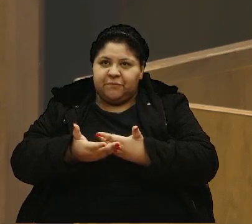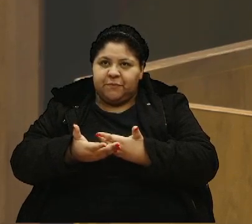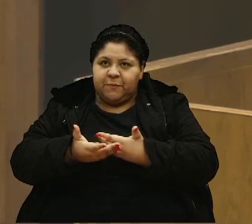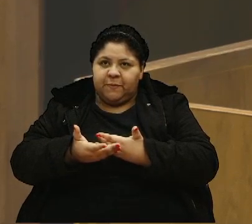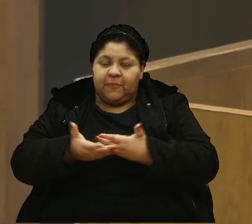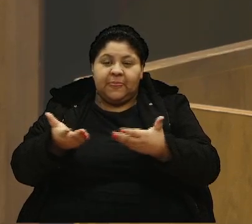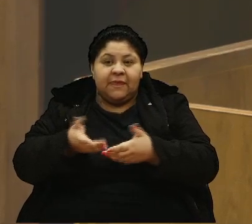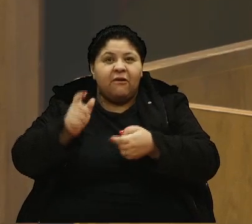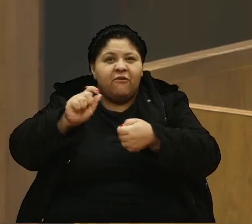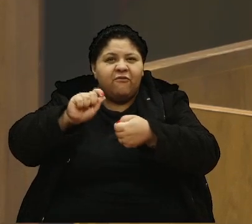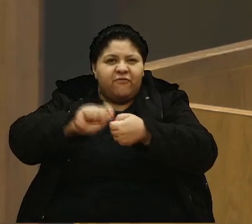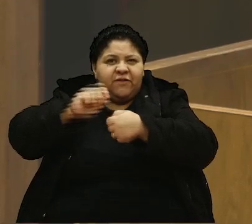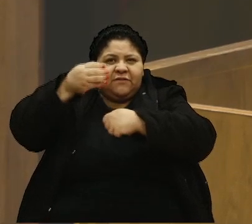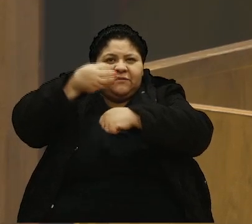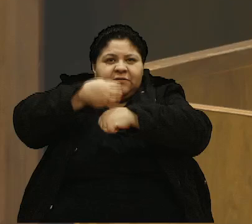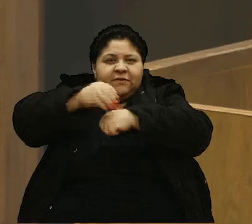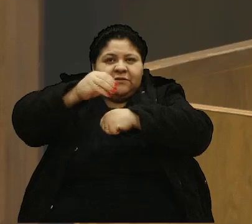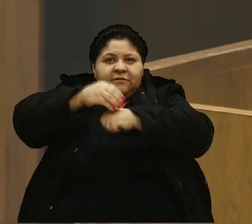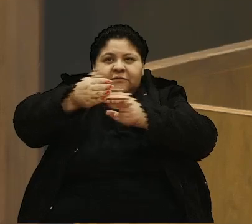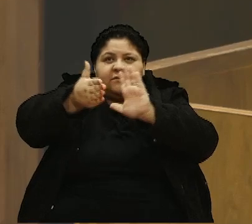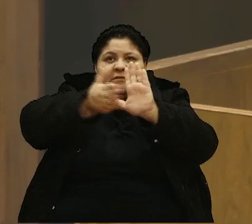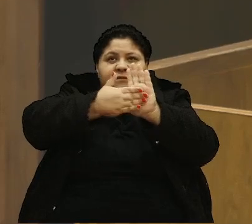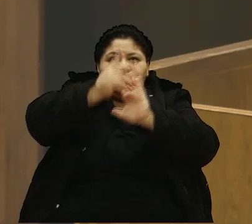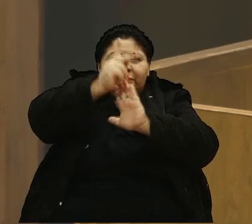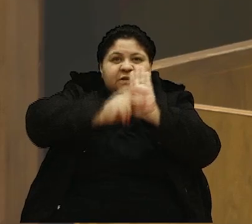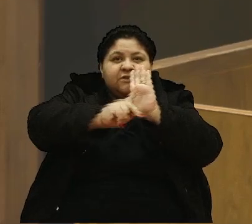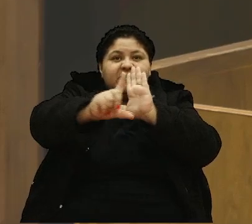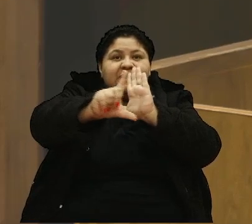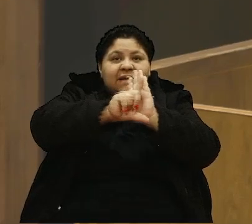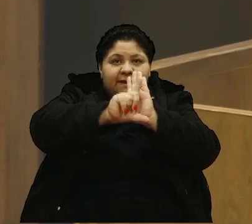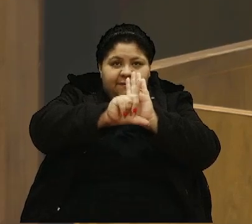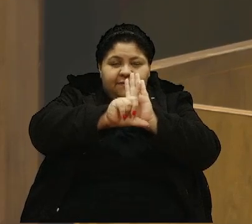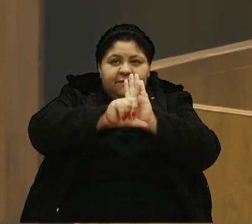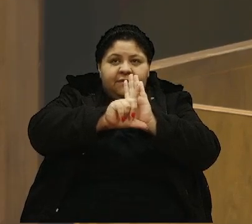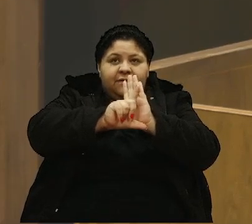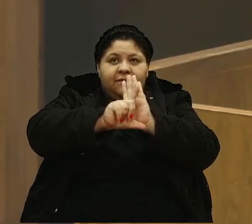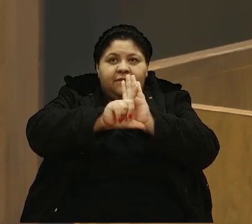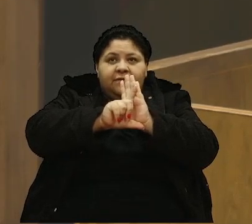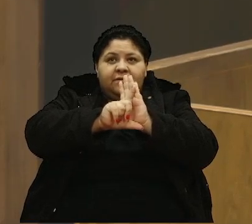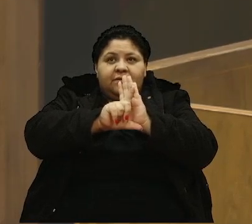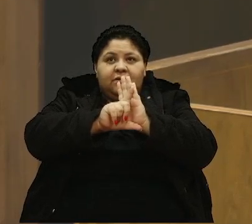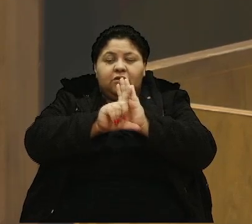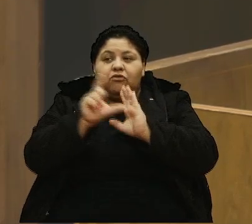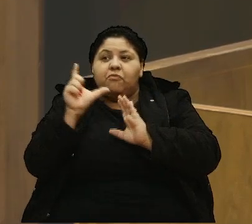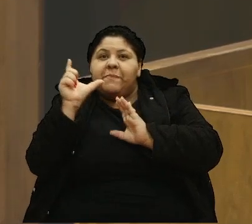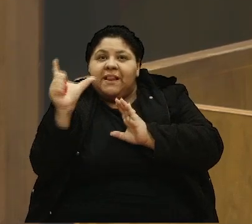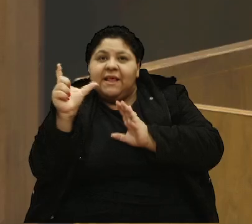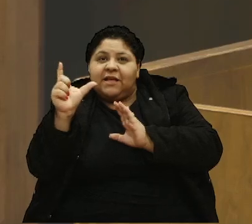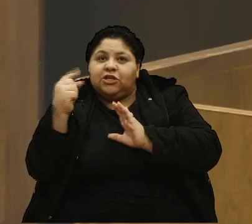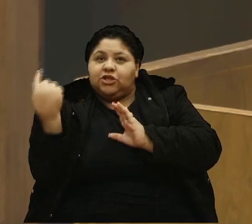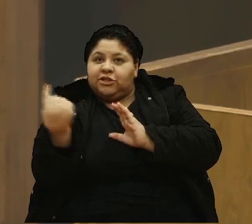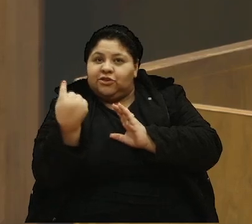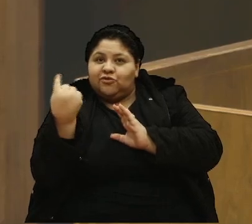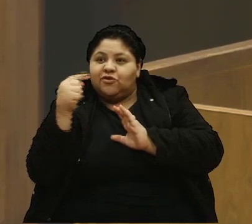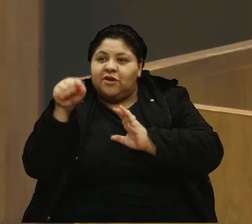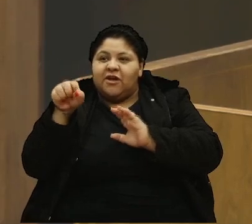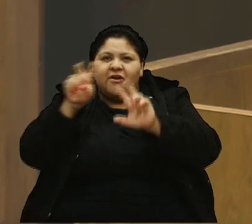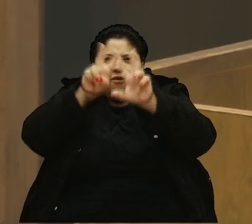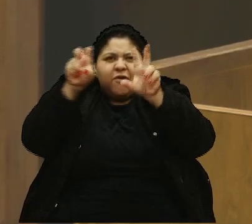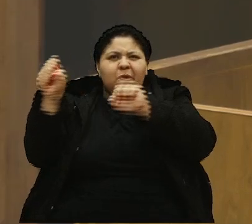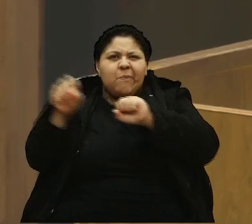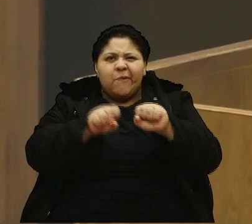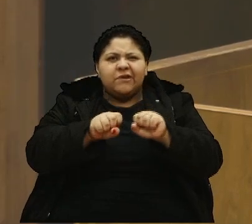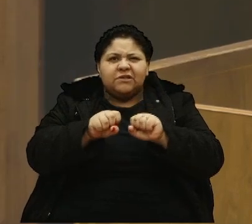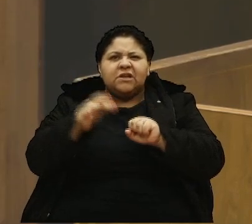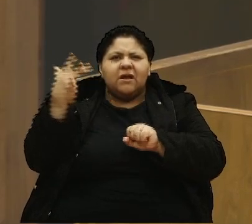Já fiz uma sugestão e protocolamos um projeto de lei a respeito do bilhete único. E esse é um assunto que a gente pode